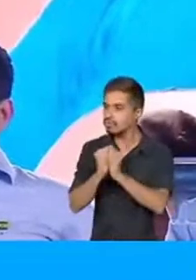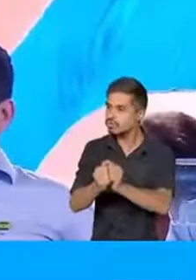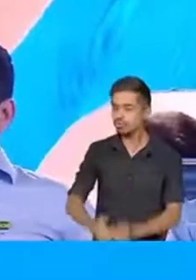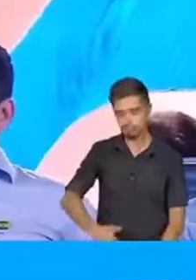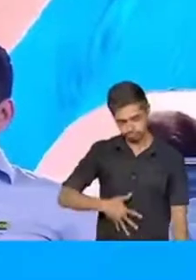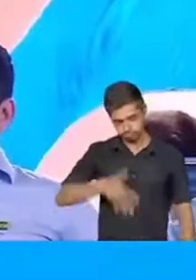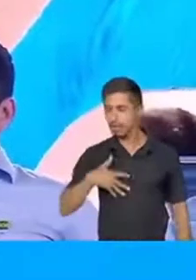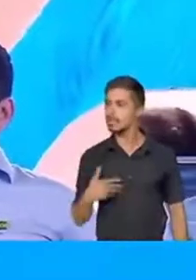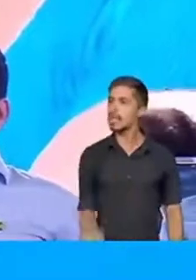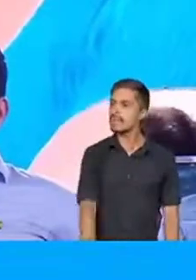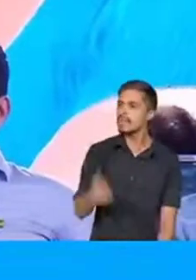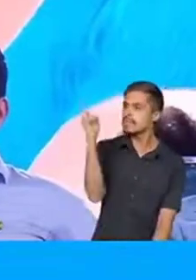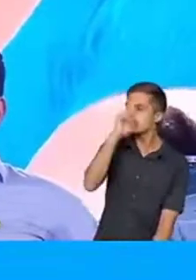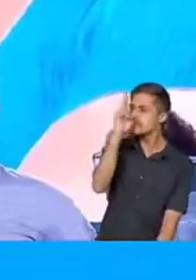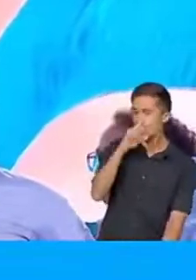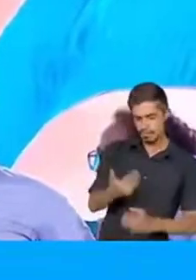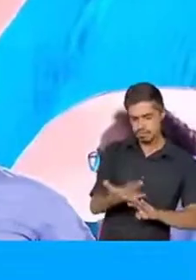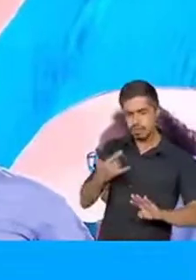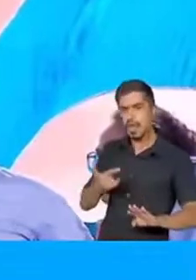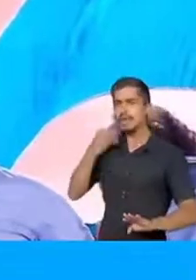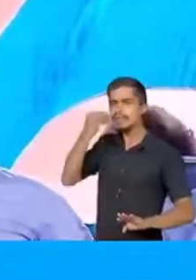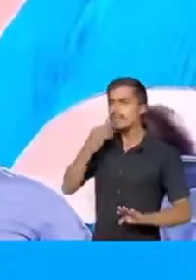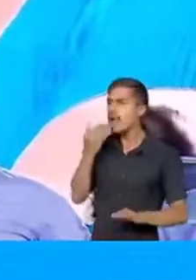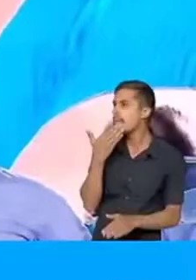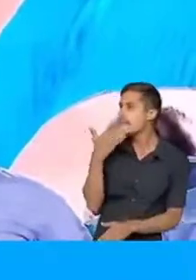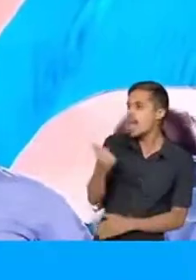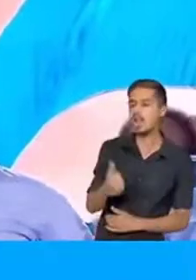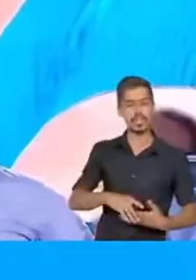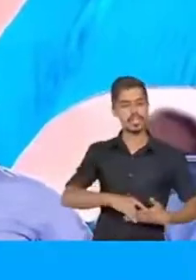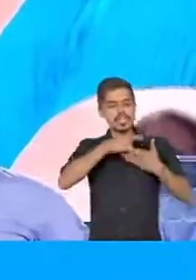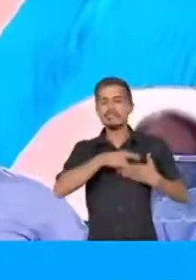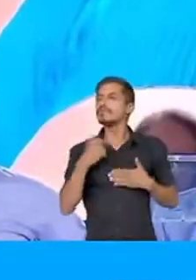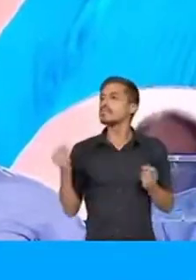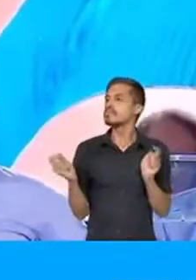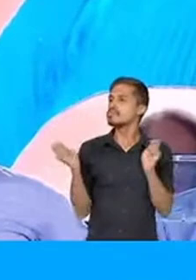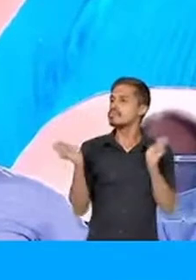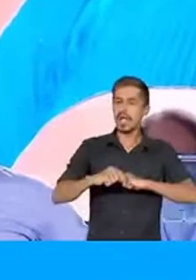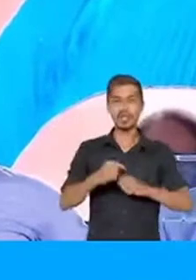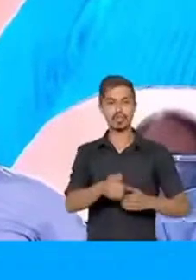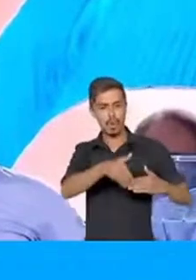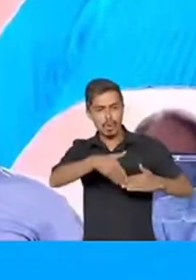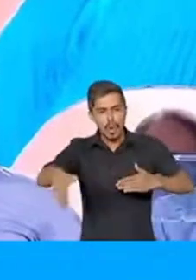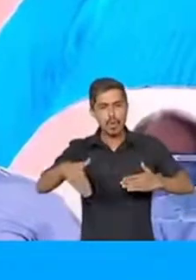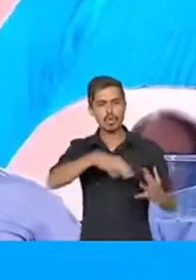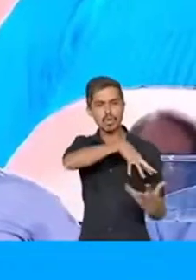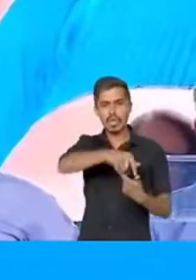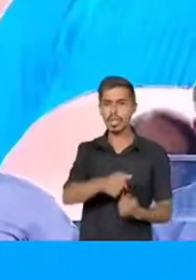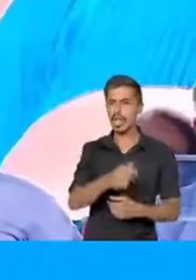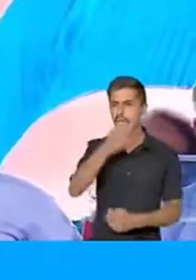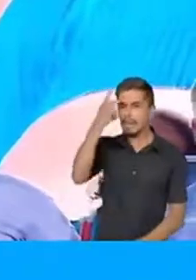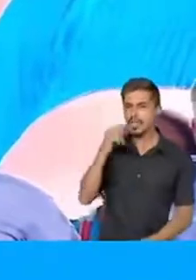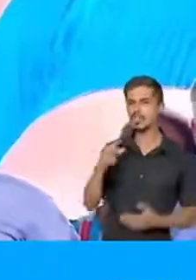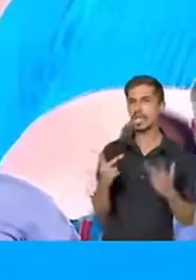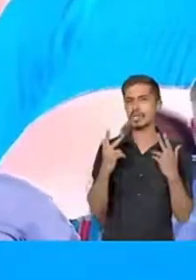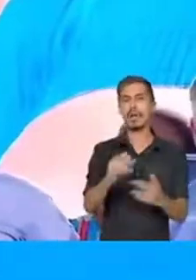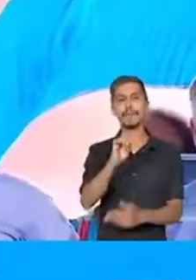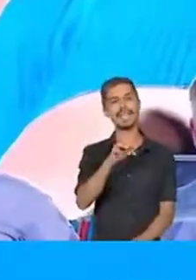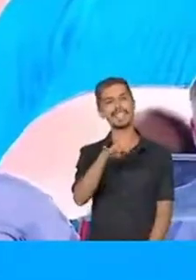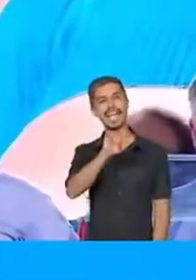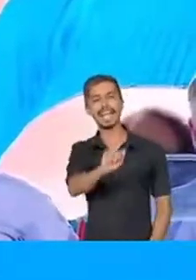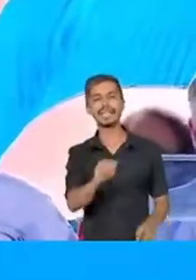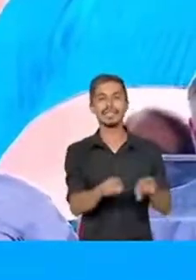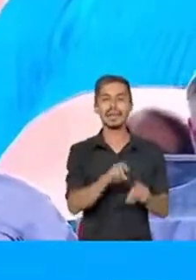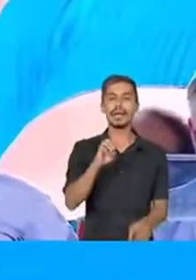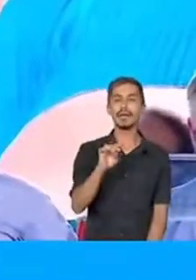história da maior liderança política do mundo contemporâneo que já se viu. Alguém do altar de Mandela, de Martin